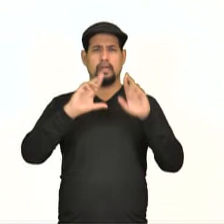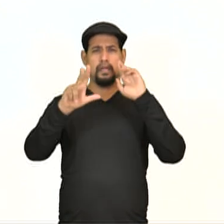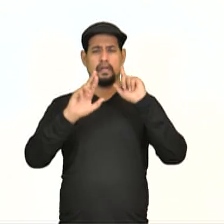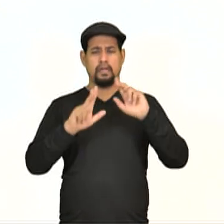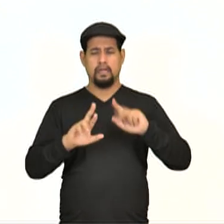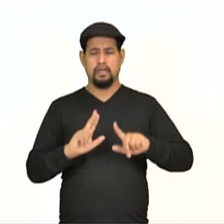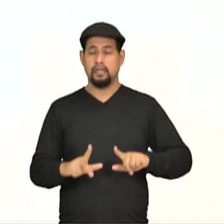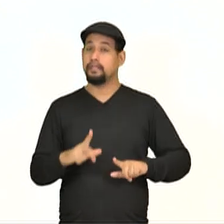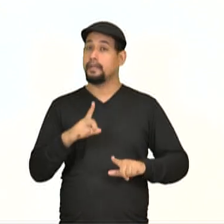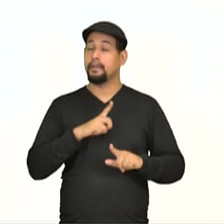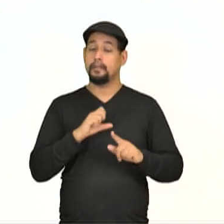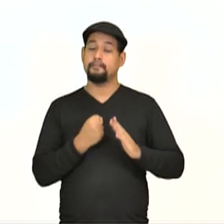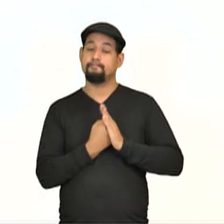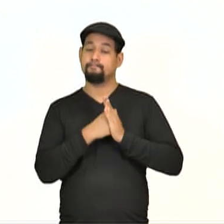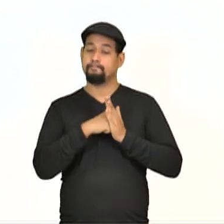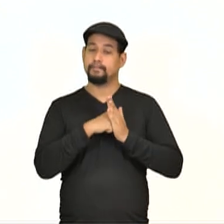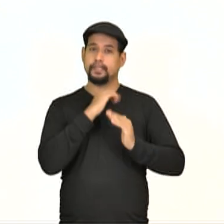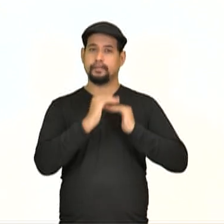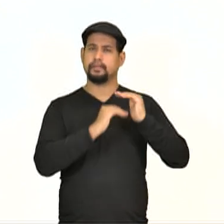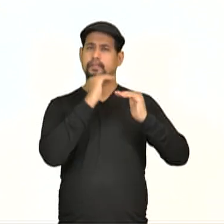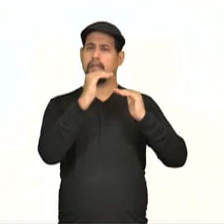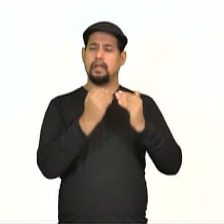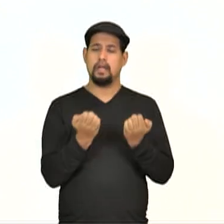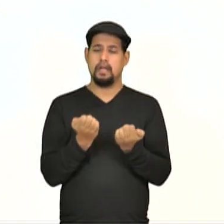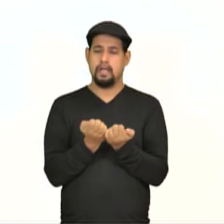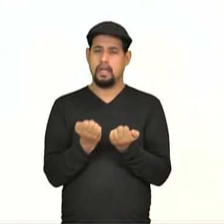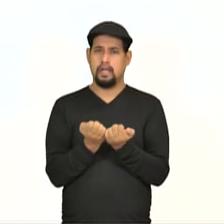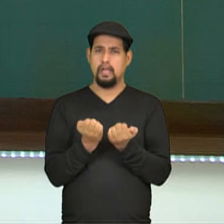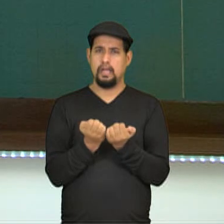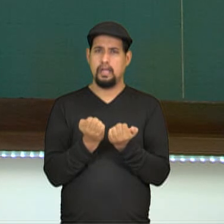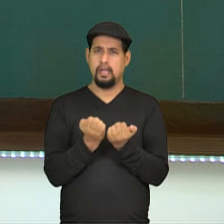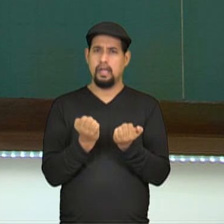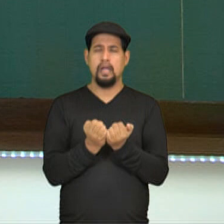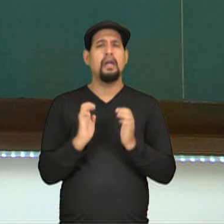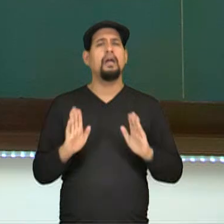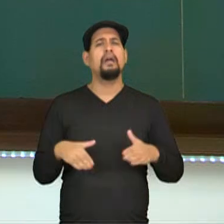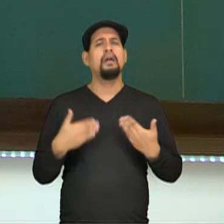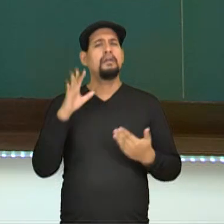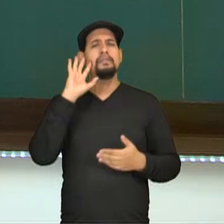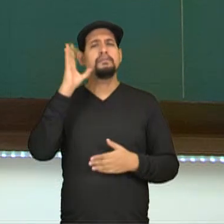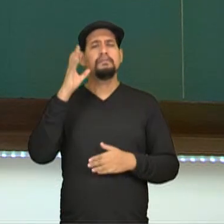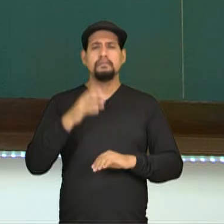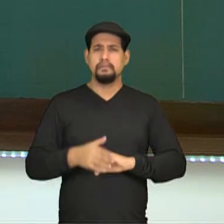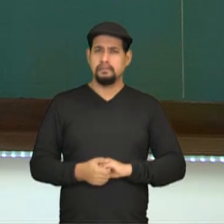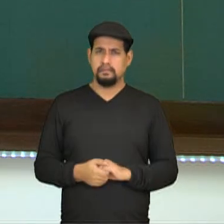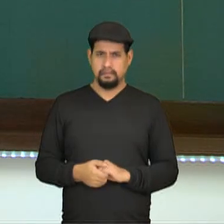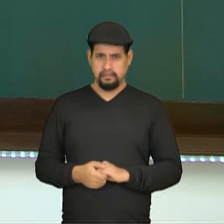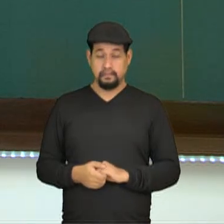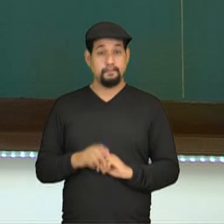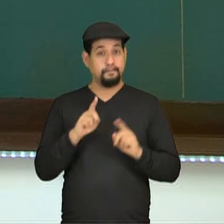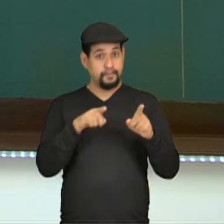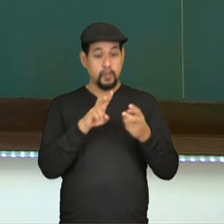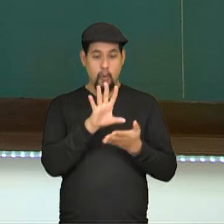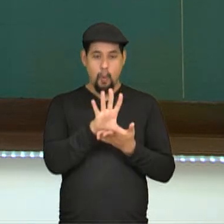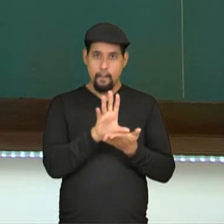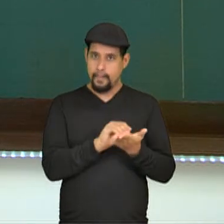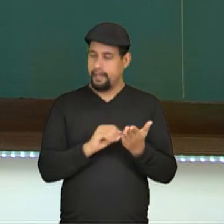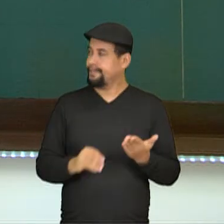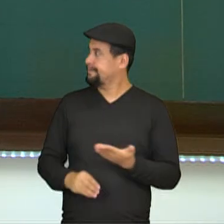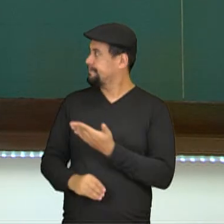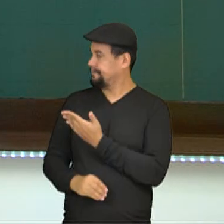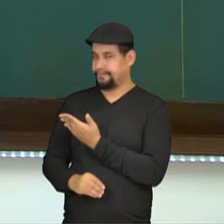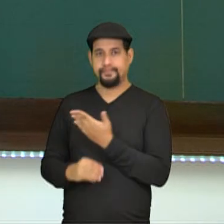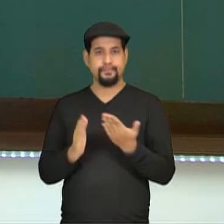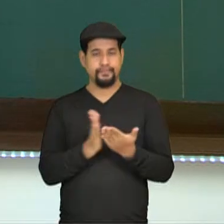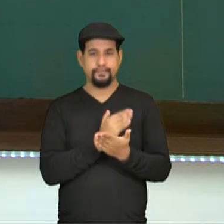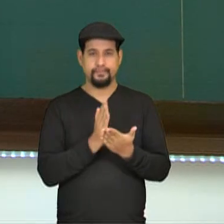para conter o avanço no protestantismo. Quais foram essas medidas? Então, vocês vão copiar essa questão no